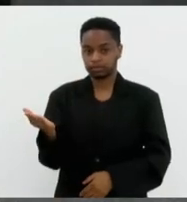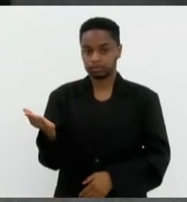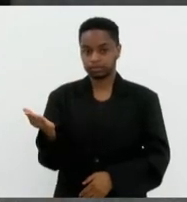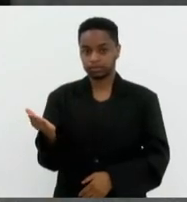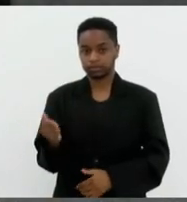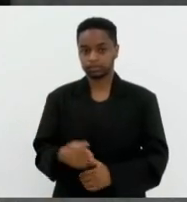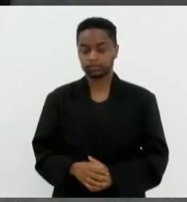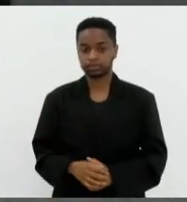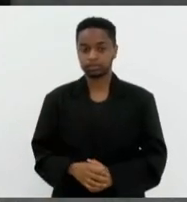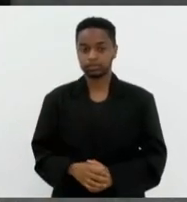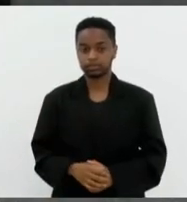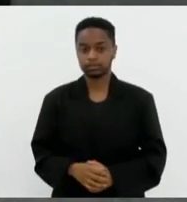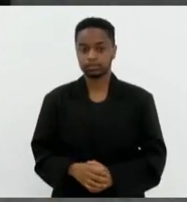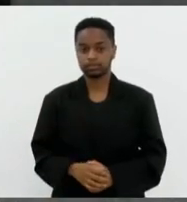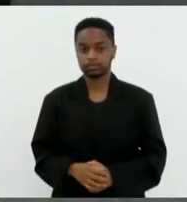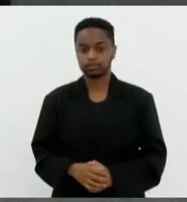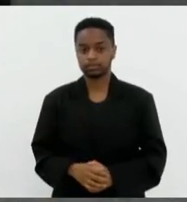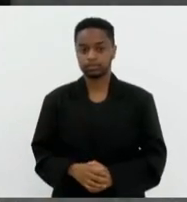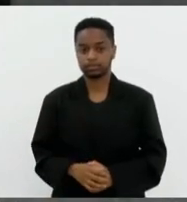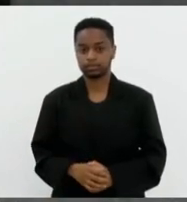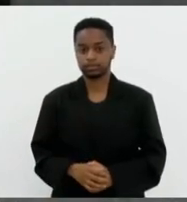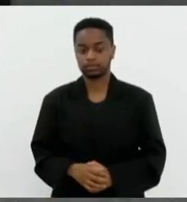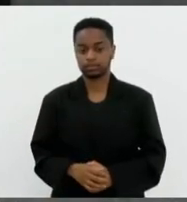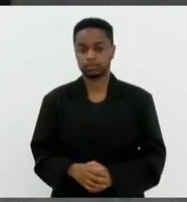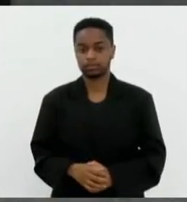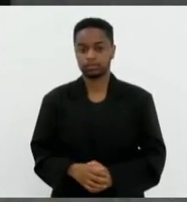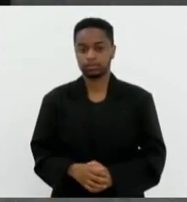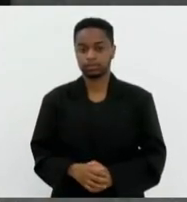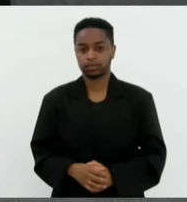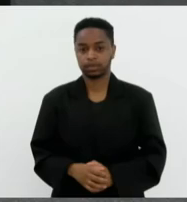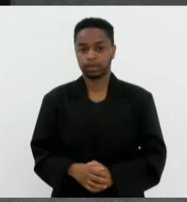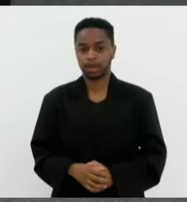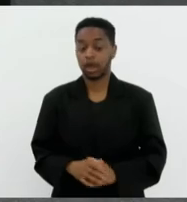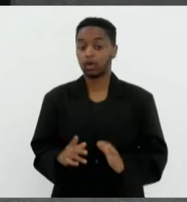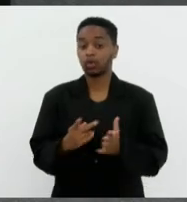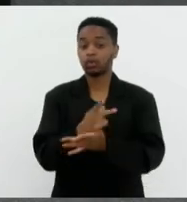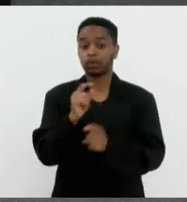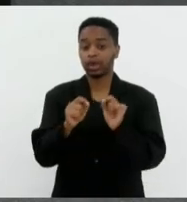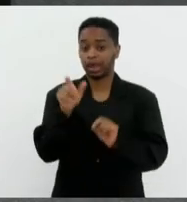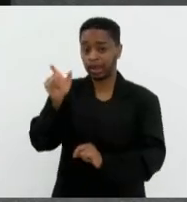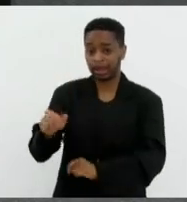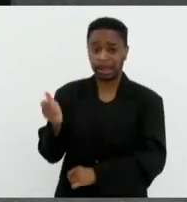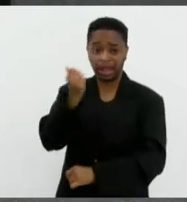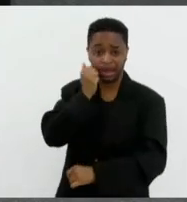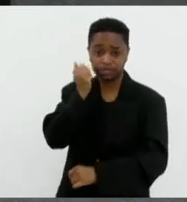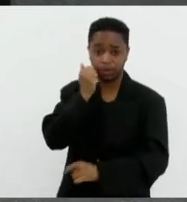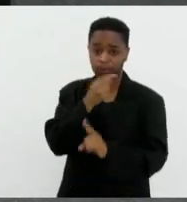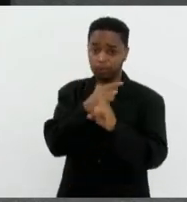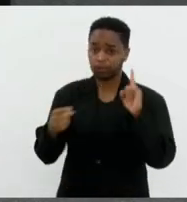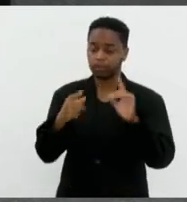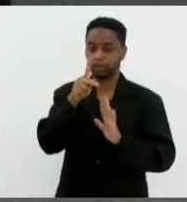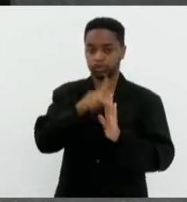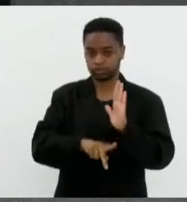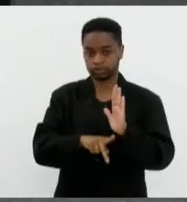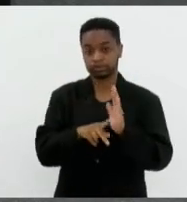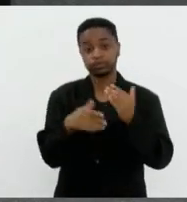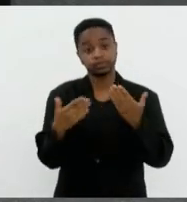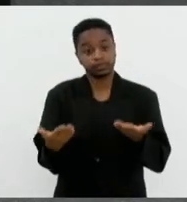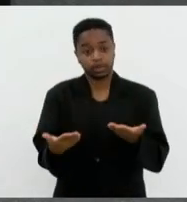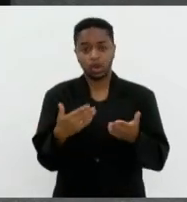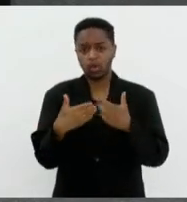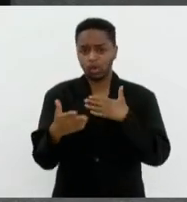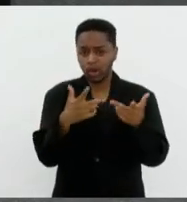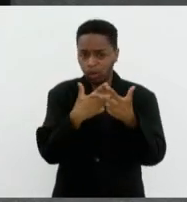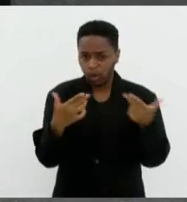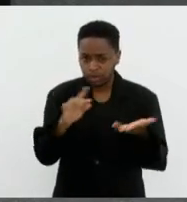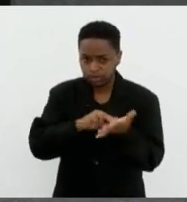Castro, teve a cara de pau de vetar o projeto. Isso não é qualquer